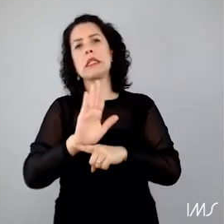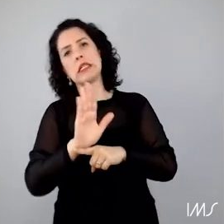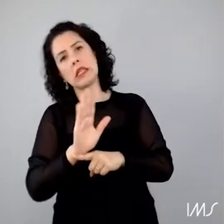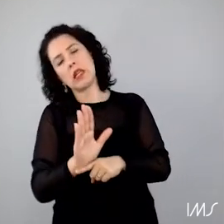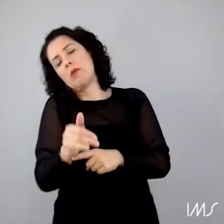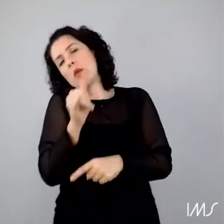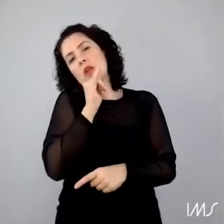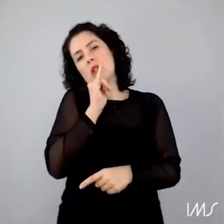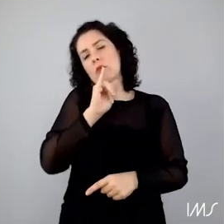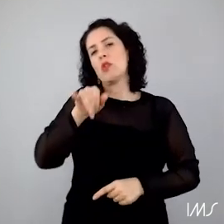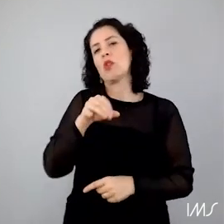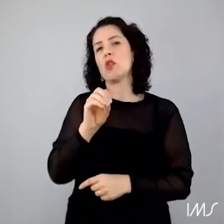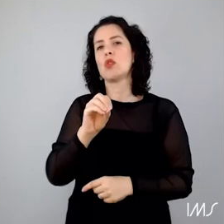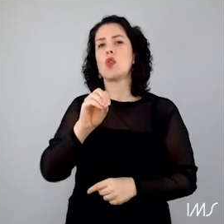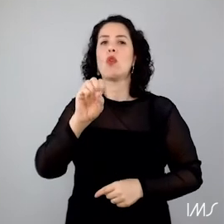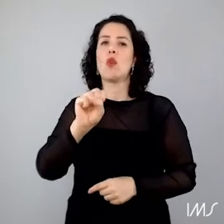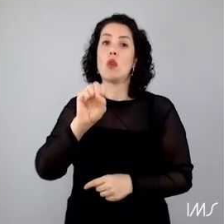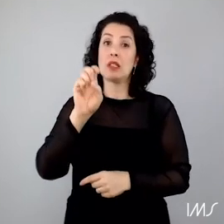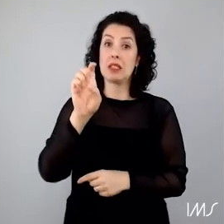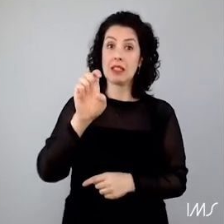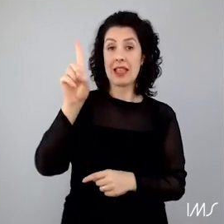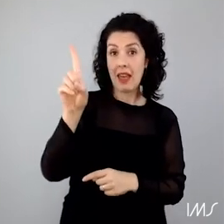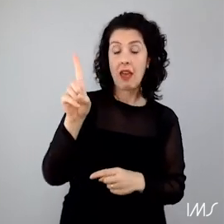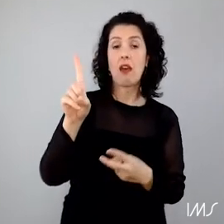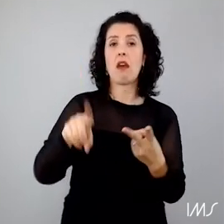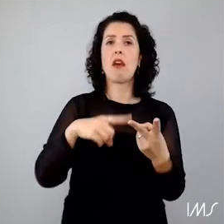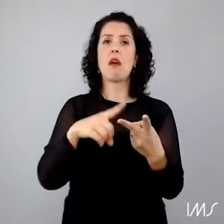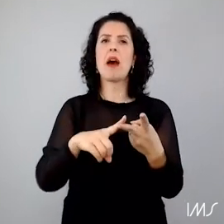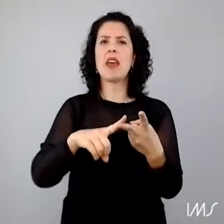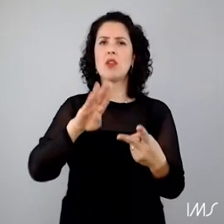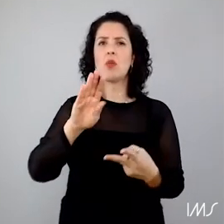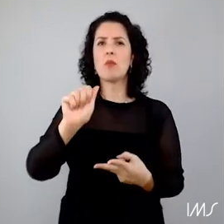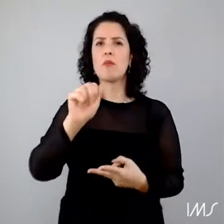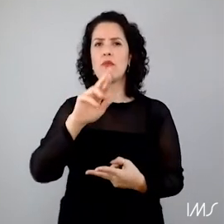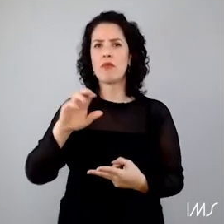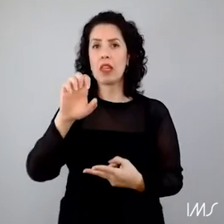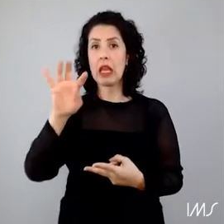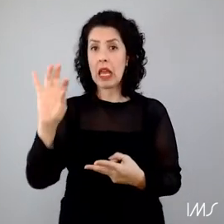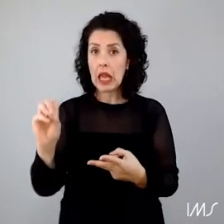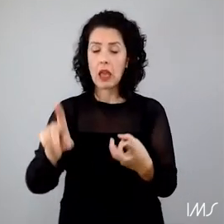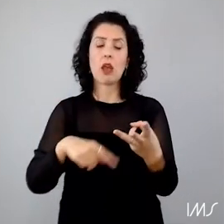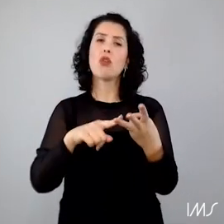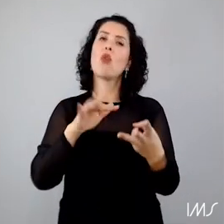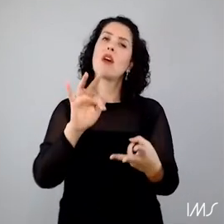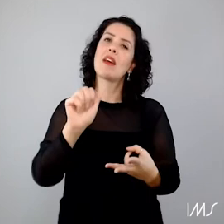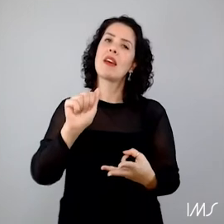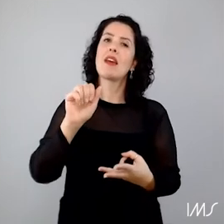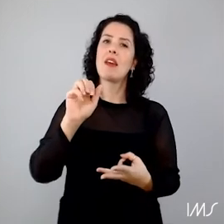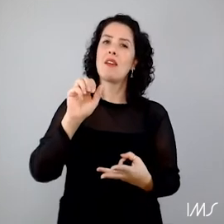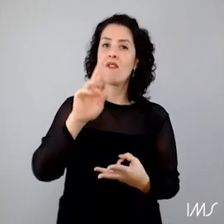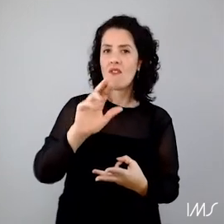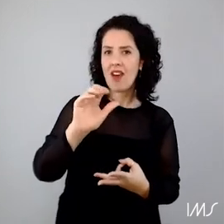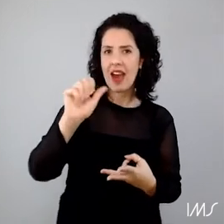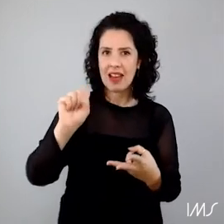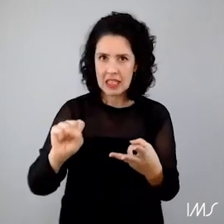né, em José Medeiros, Luiz Carlos Barreto, o próprio Farkas, né, que também passa a atuar no campo do cinema. E as